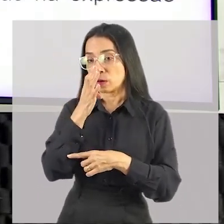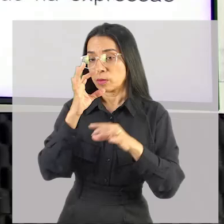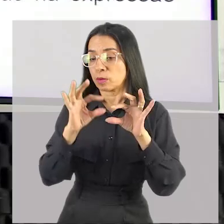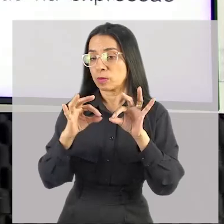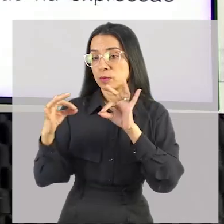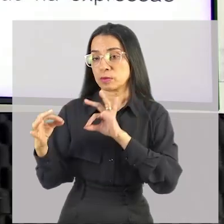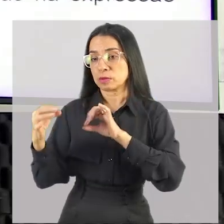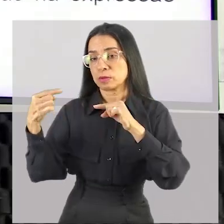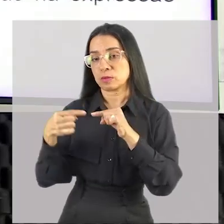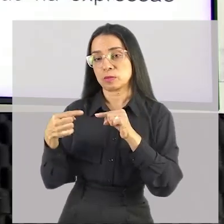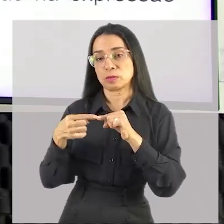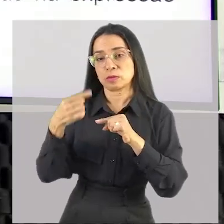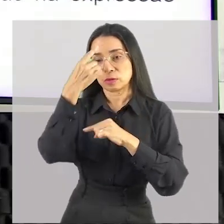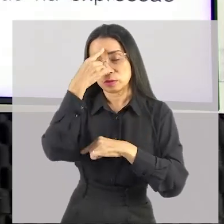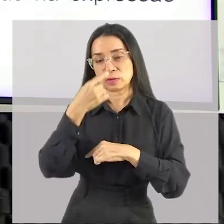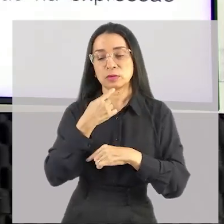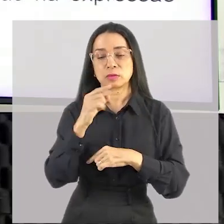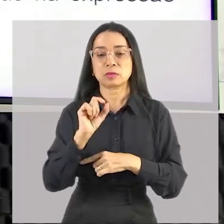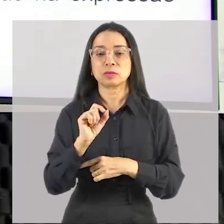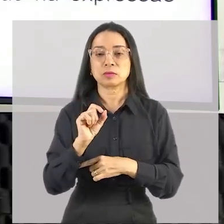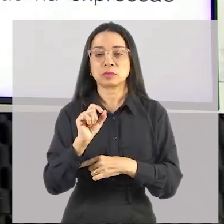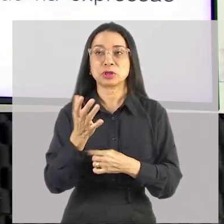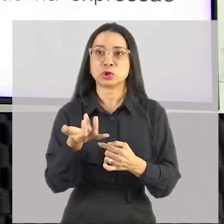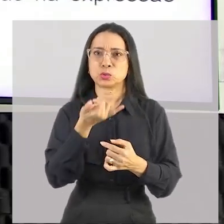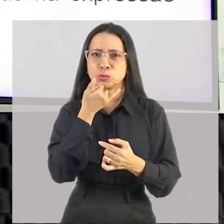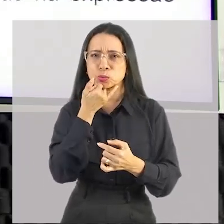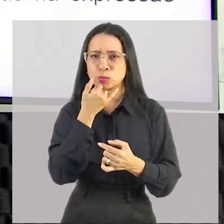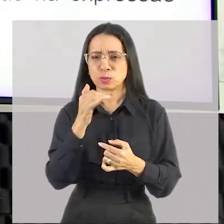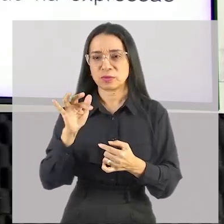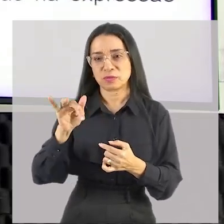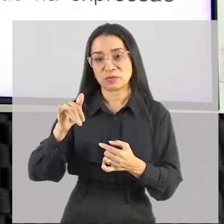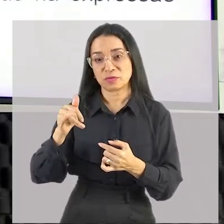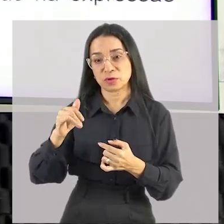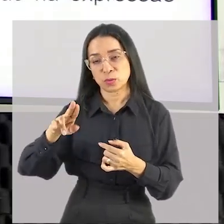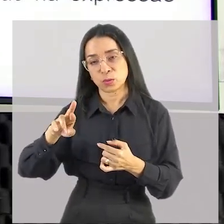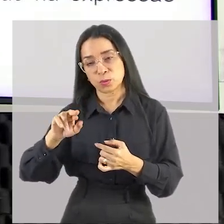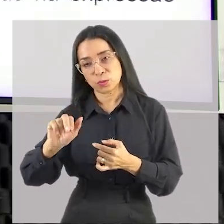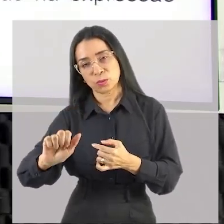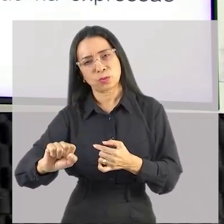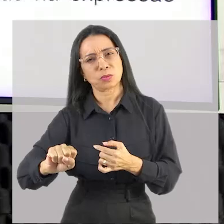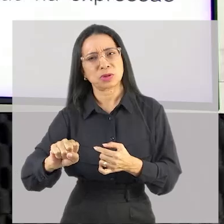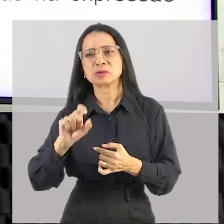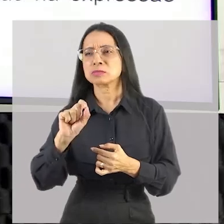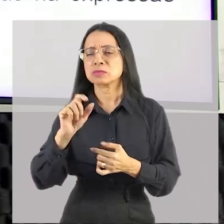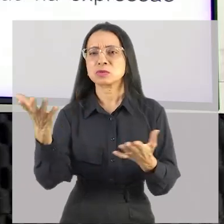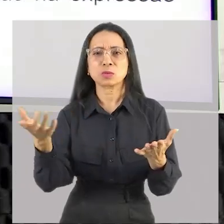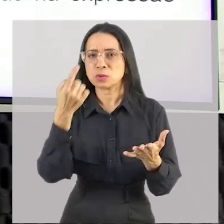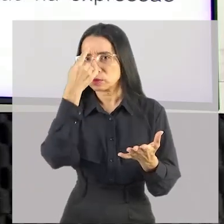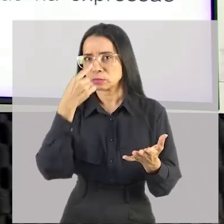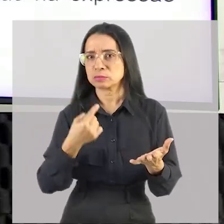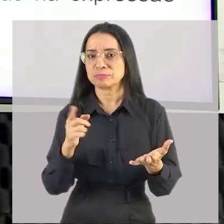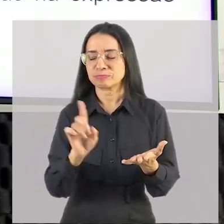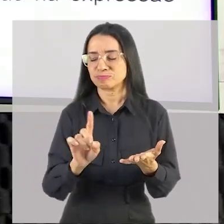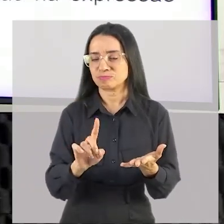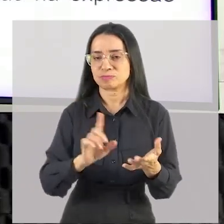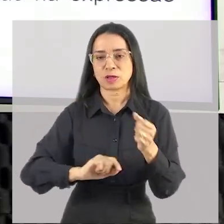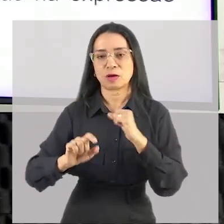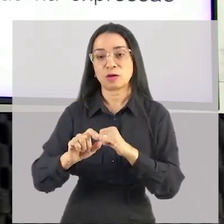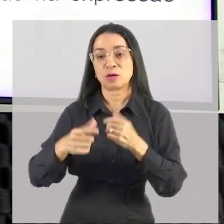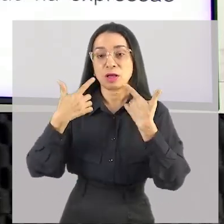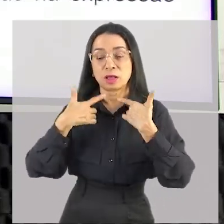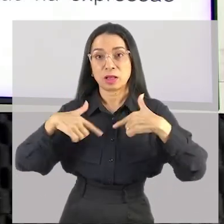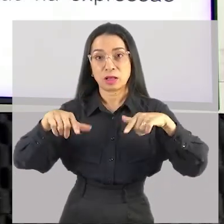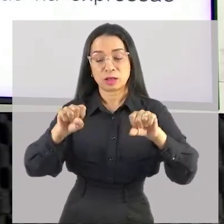as figuras. Que figuras são essas? Figuras de linguagem. Aí você tem que dar uma pausa no